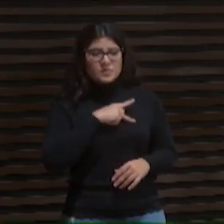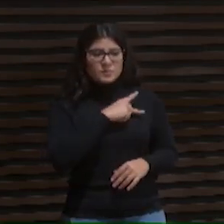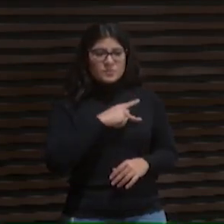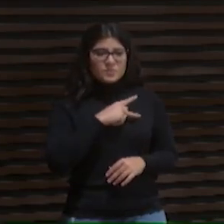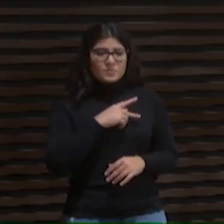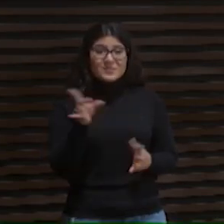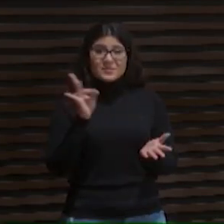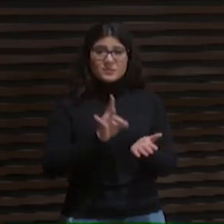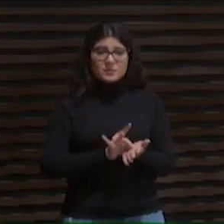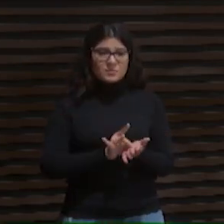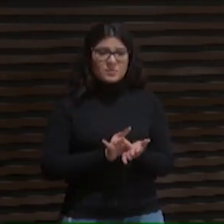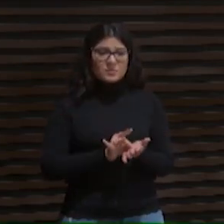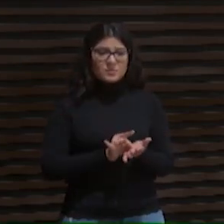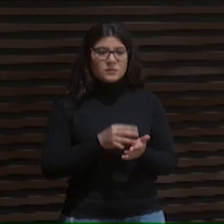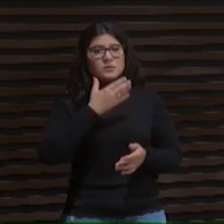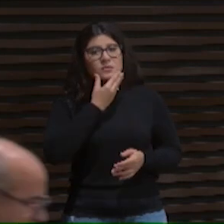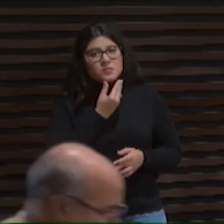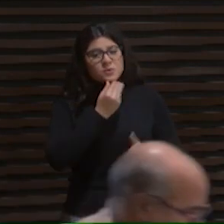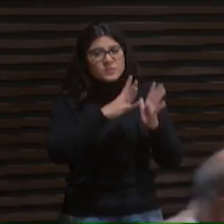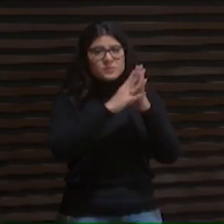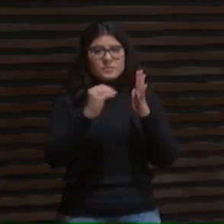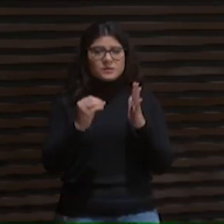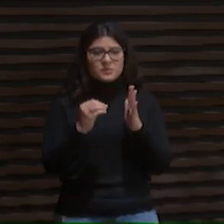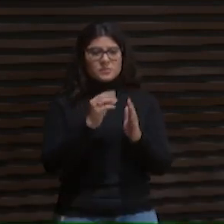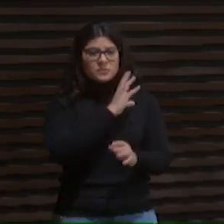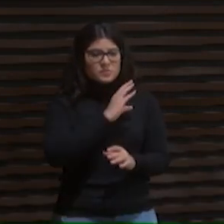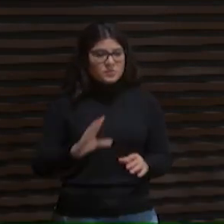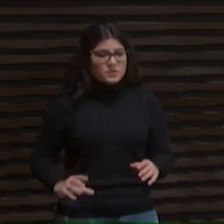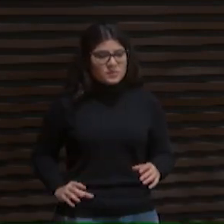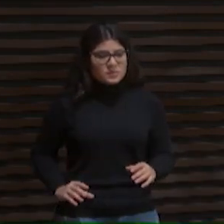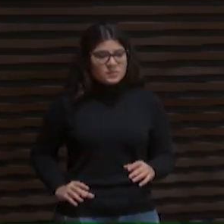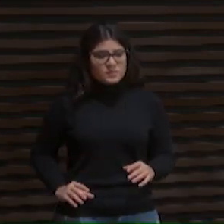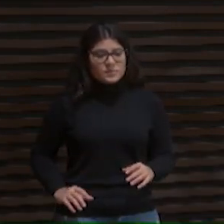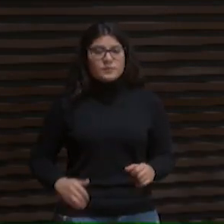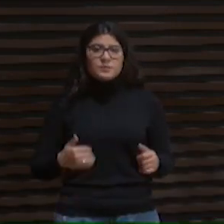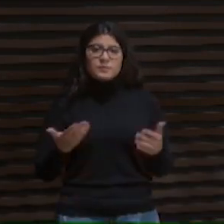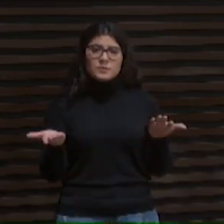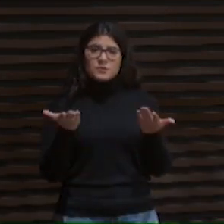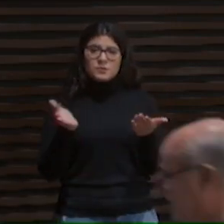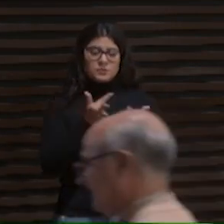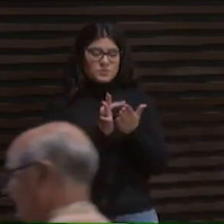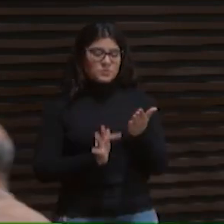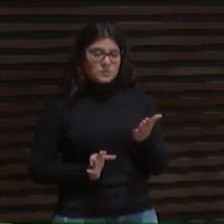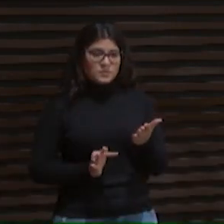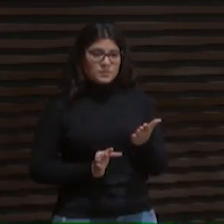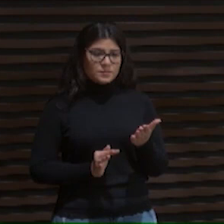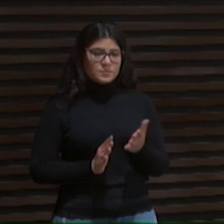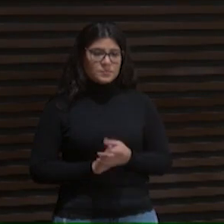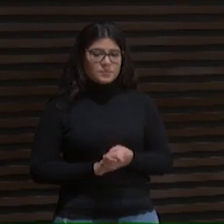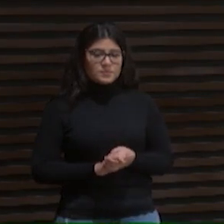de fato foi um homem imitador de Cristo. Vamos ao nosso texto.